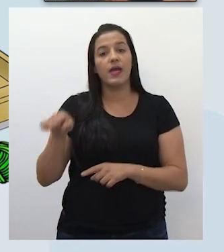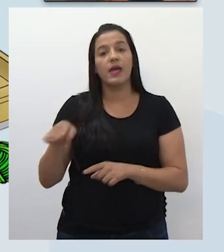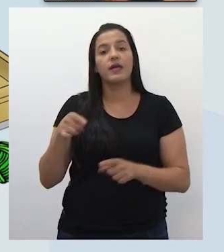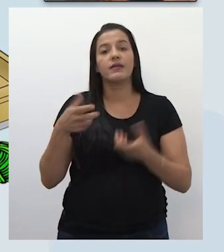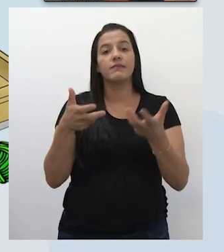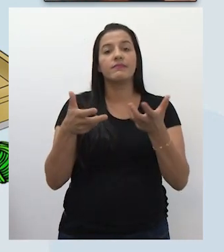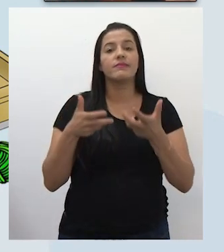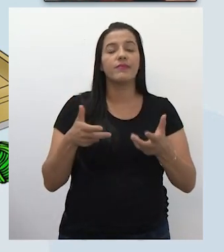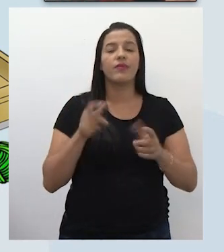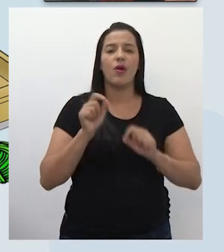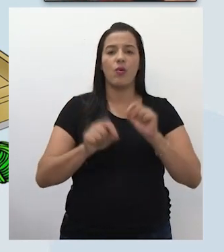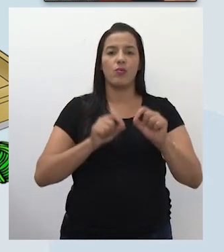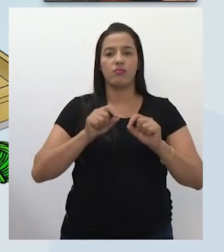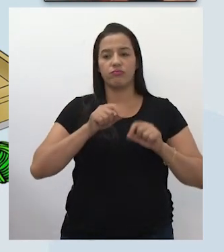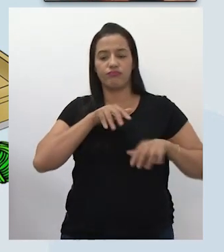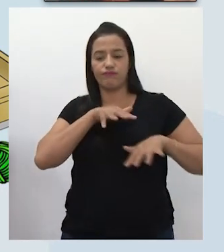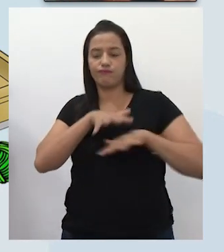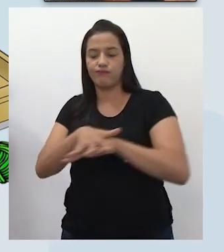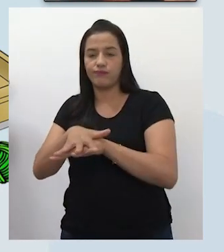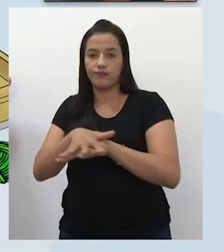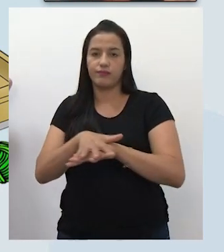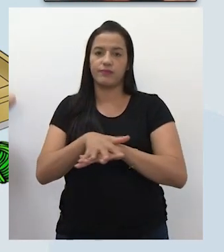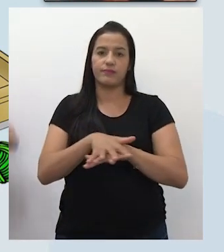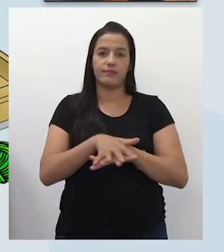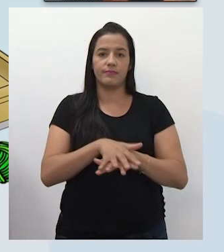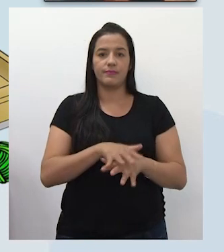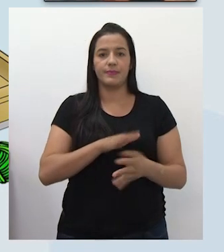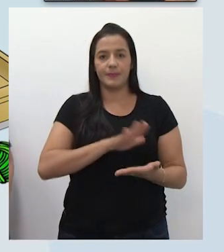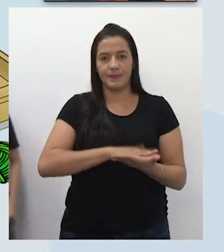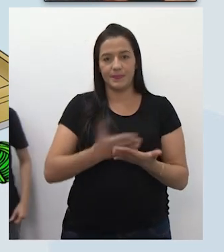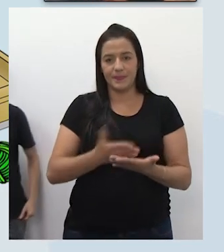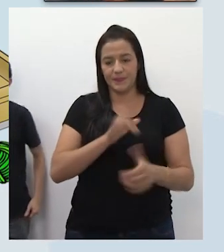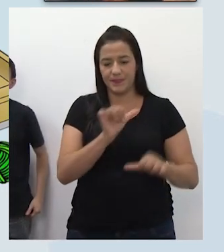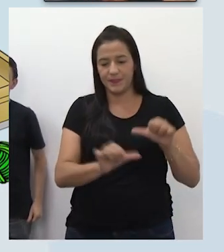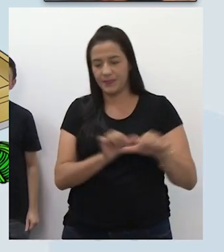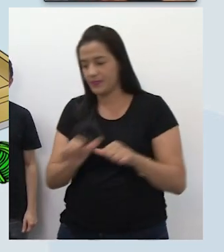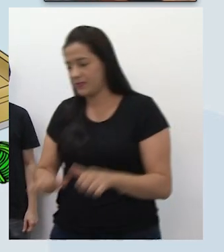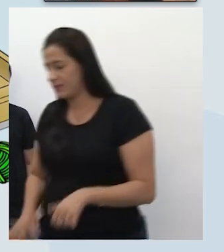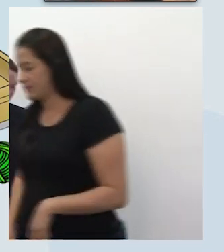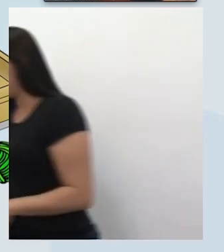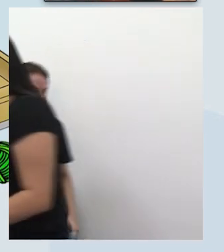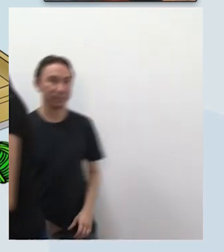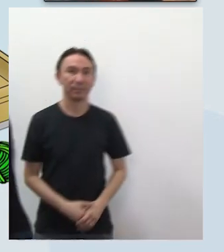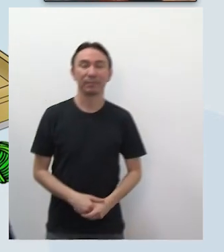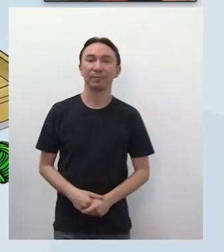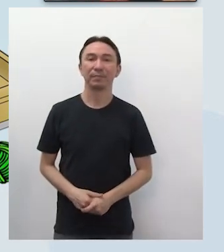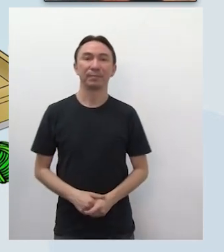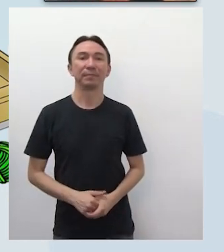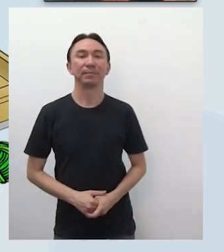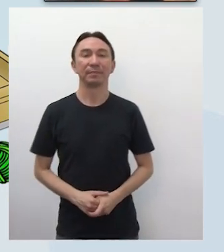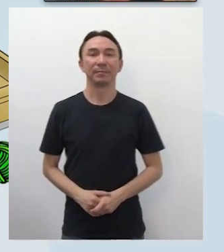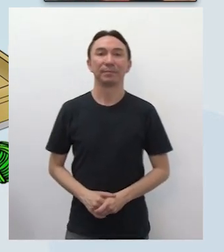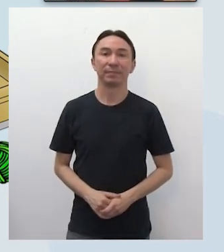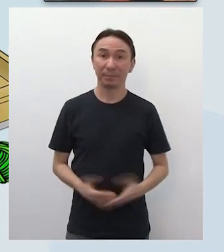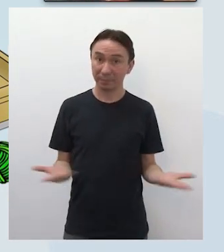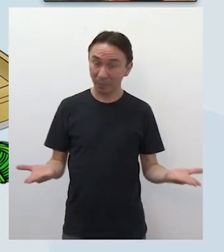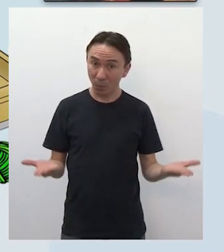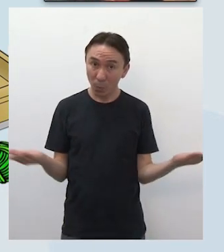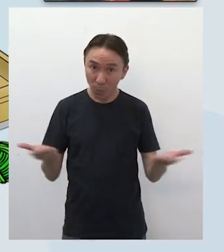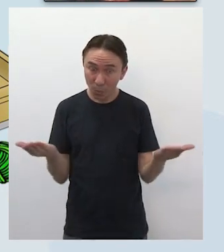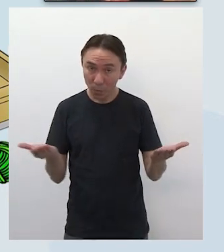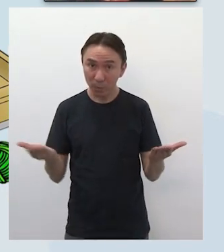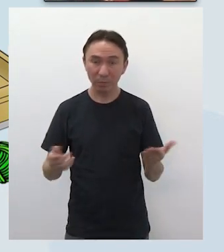extremamente agressiva, ofensiva. E, infelizmente, muitos de nós convivemos muito